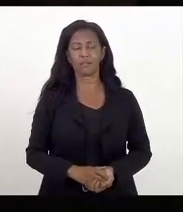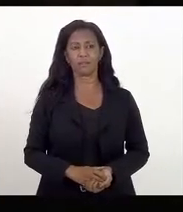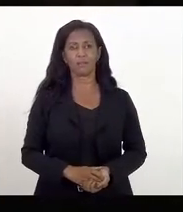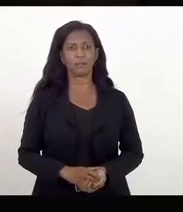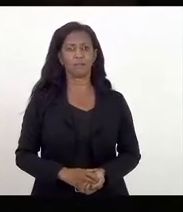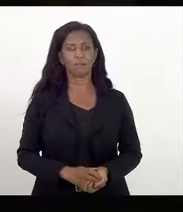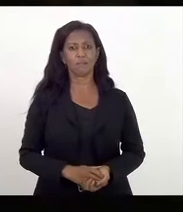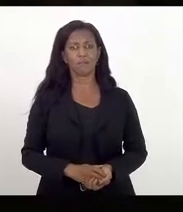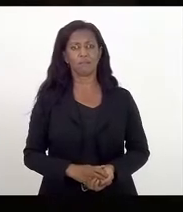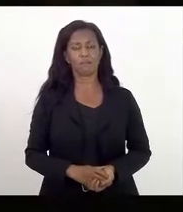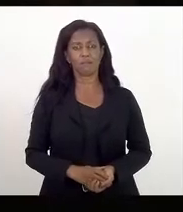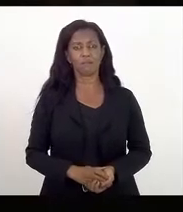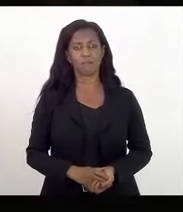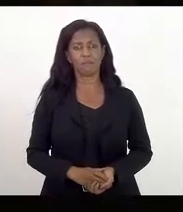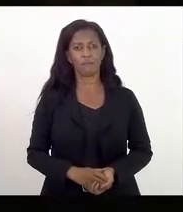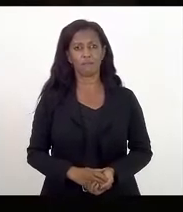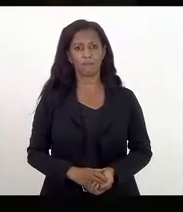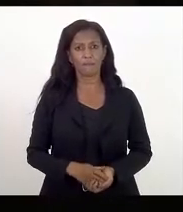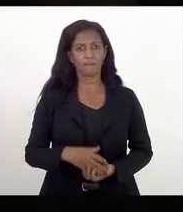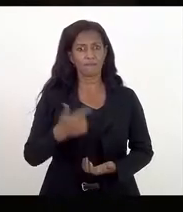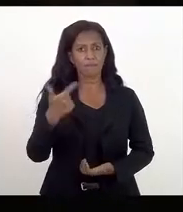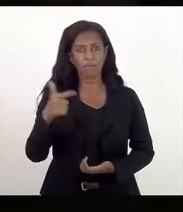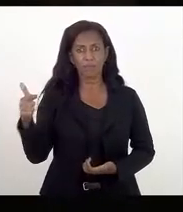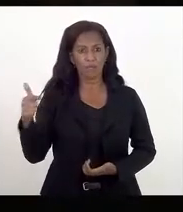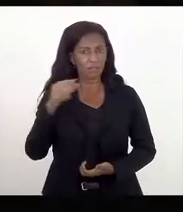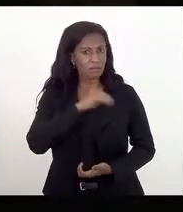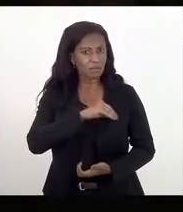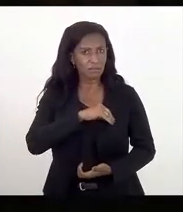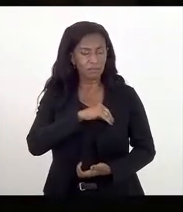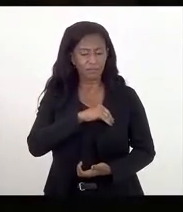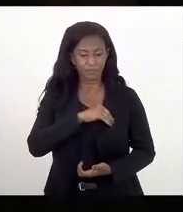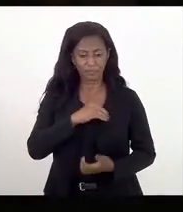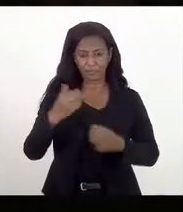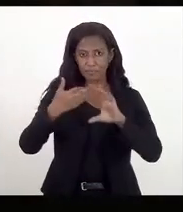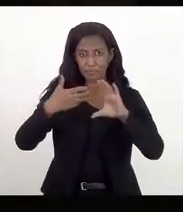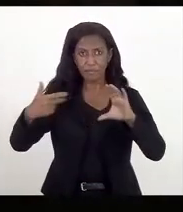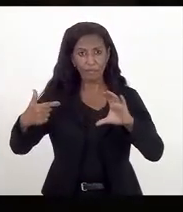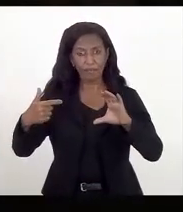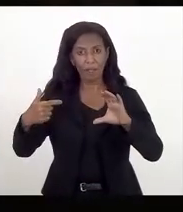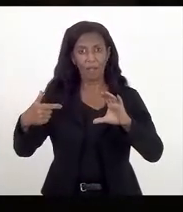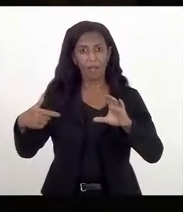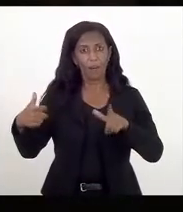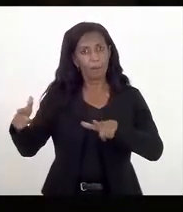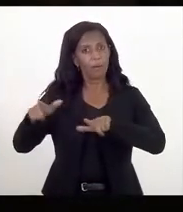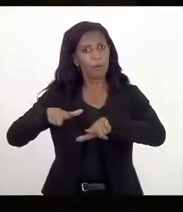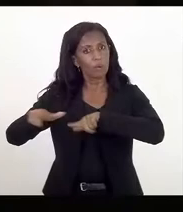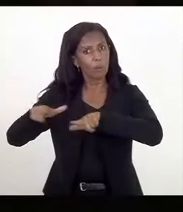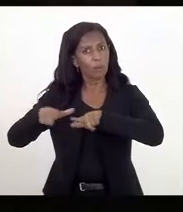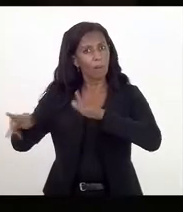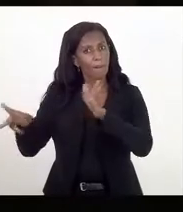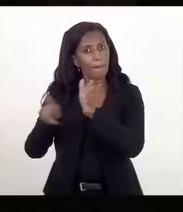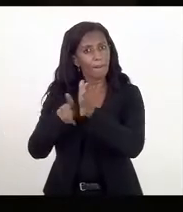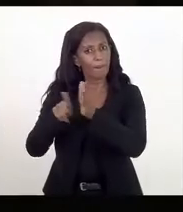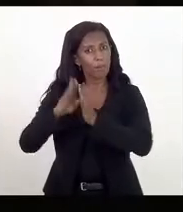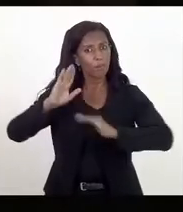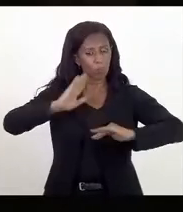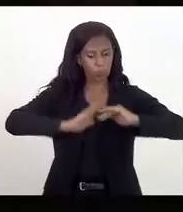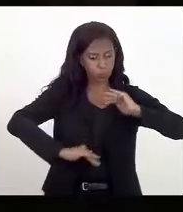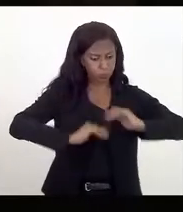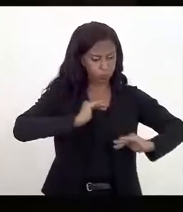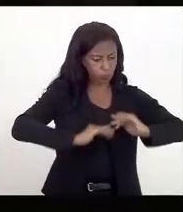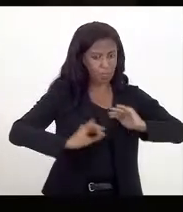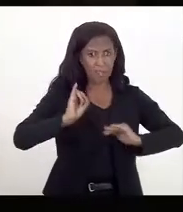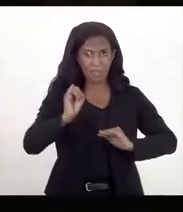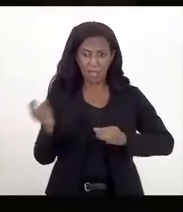que não tem os seus salários adequados dignamente para o exercício das suas funções, por que se eles fazem